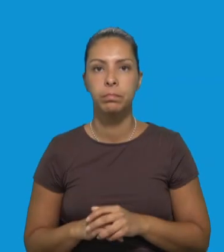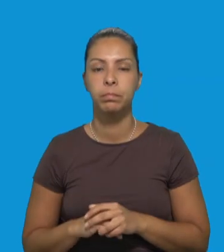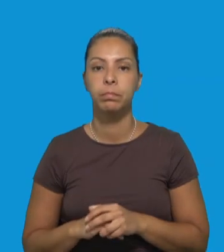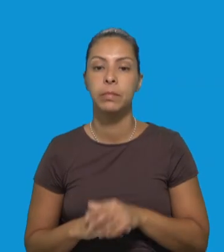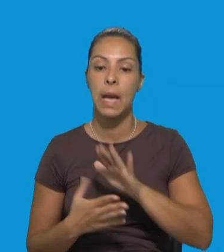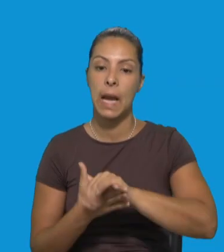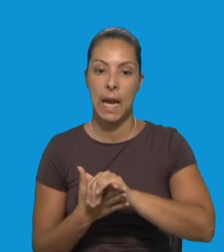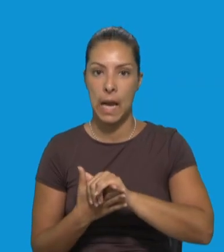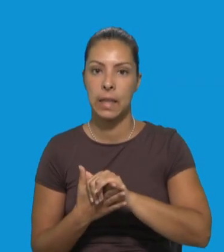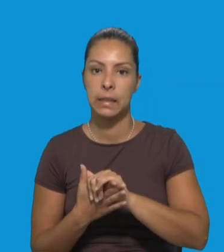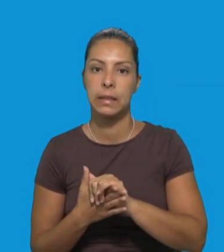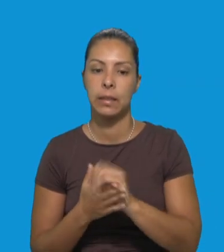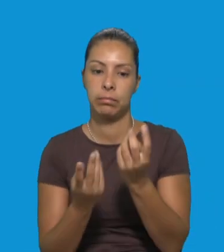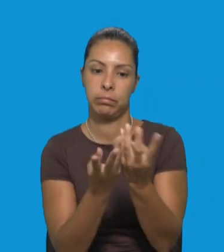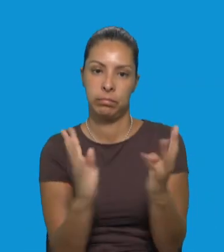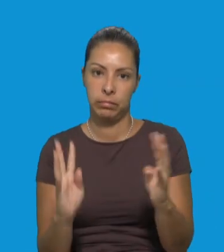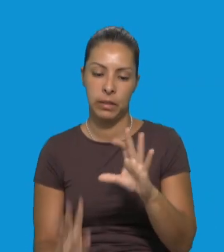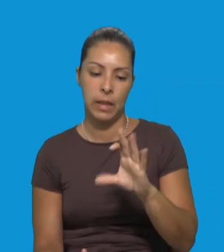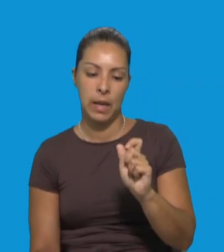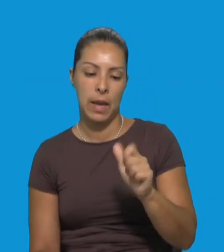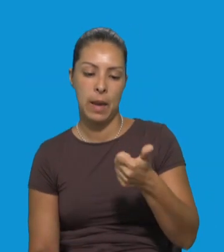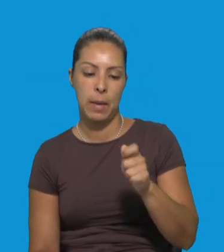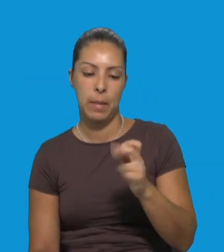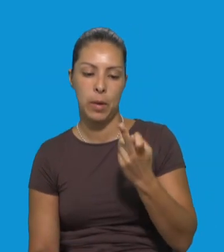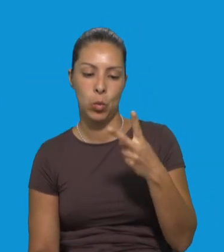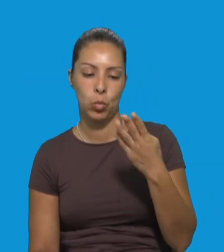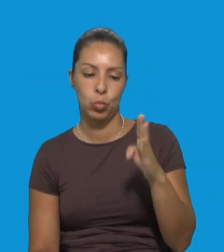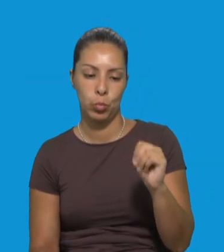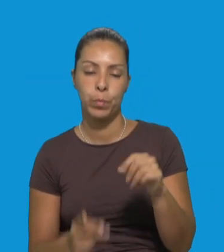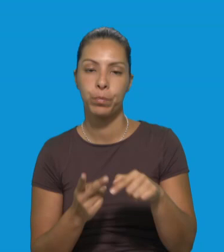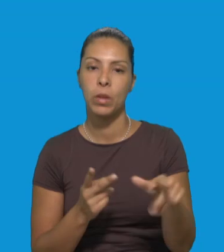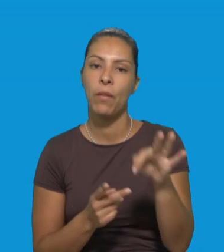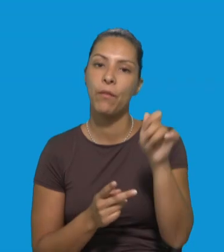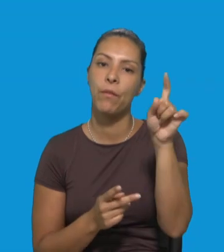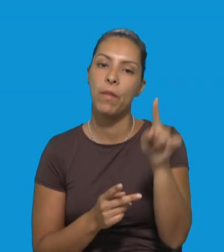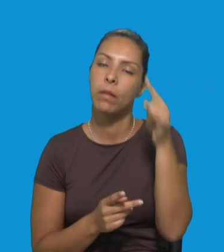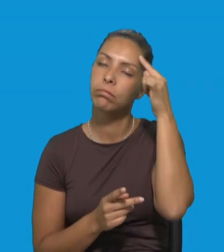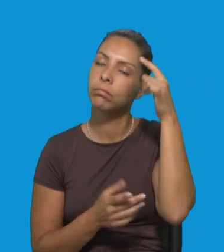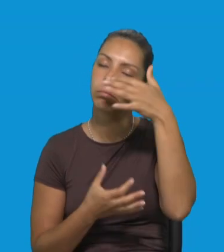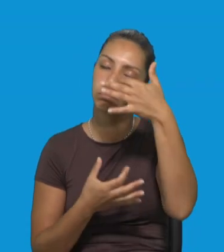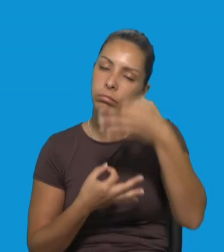Hebreus, quando diz: a fé constitui a garantia dos bens que se esperam.